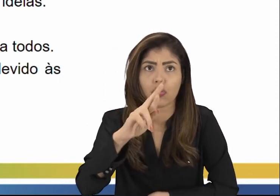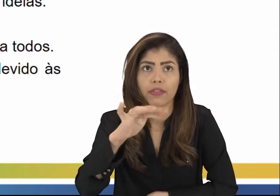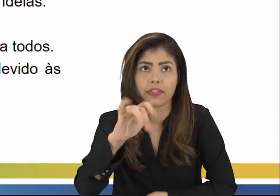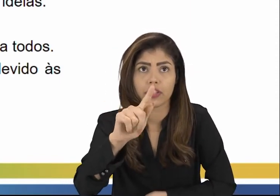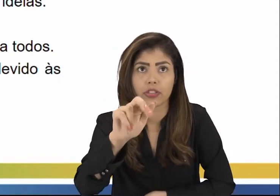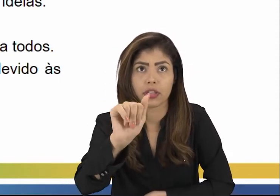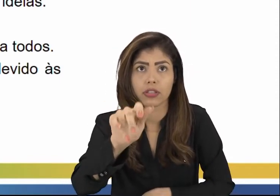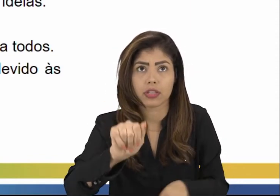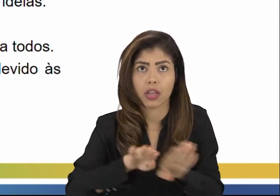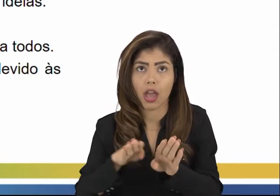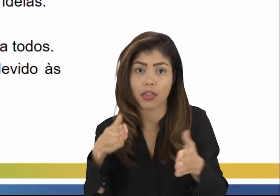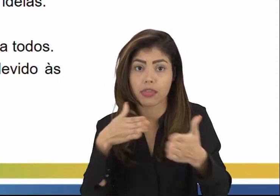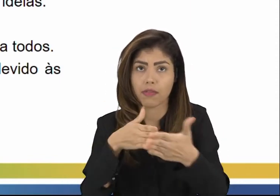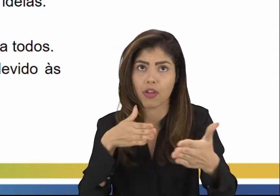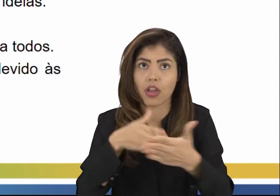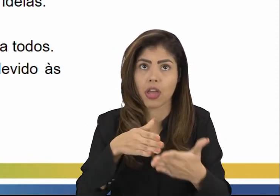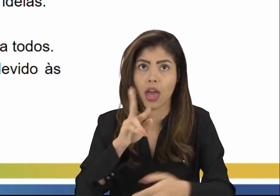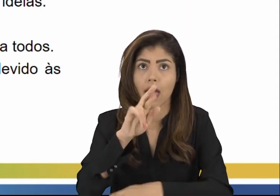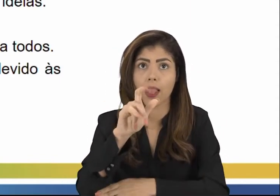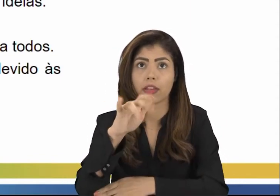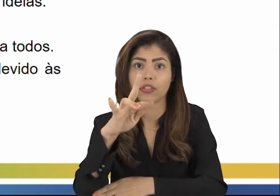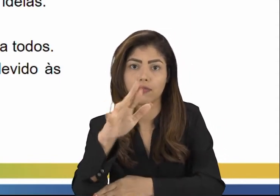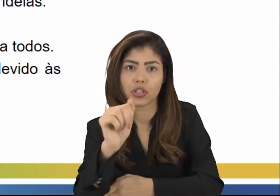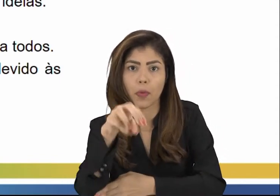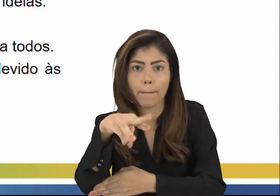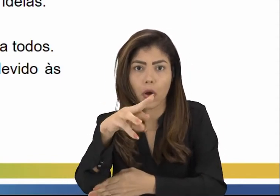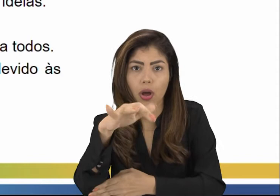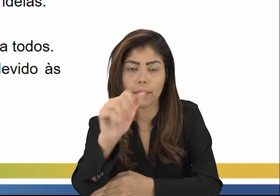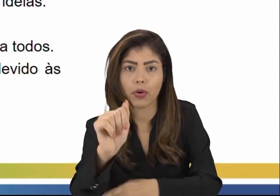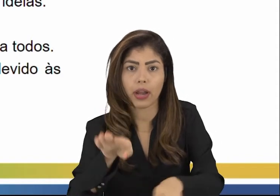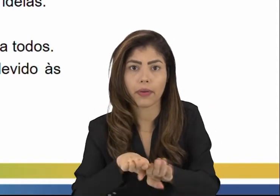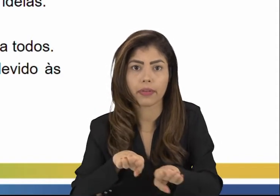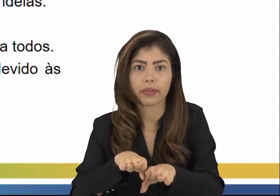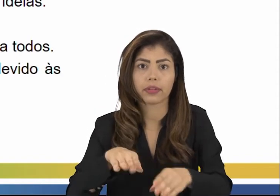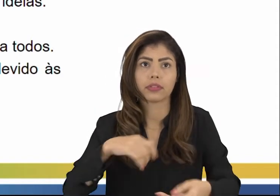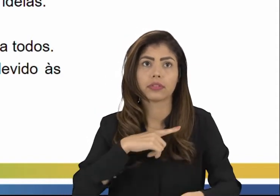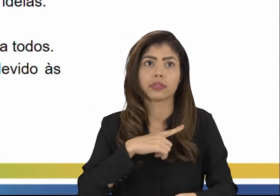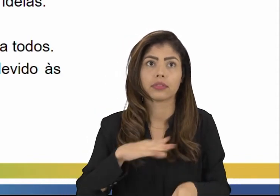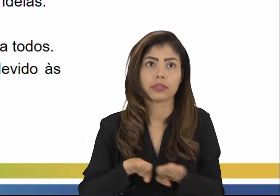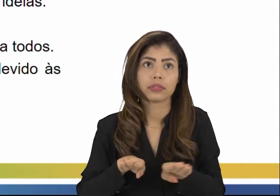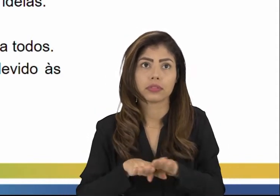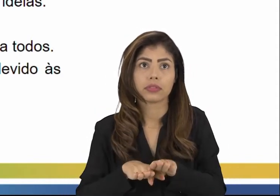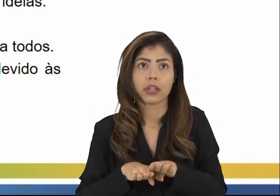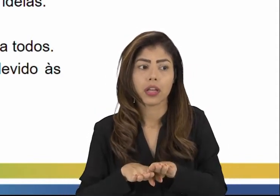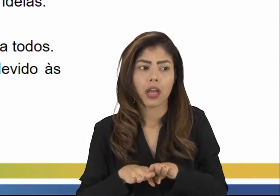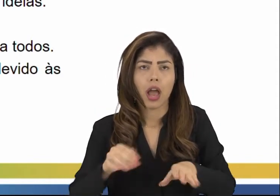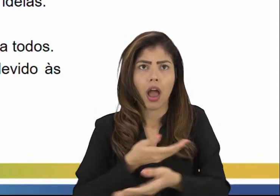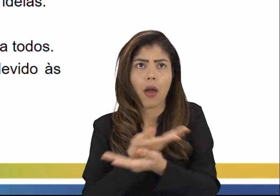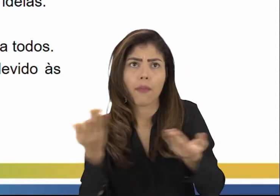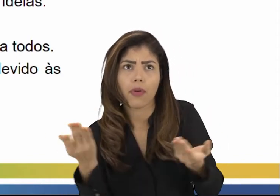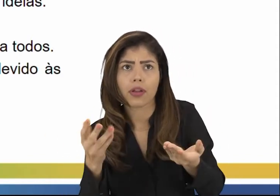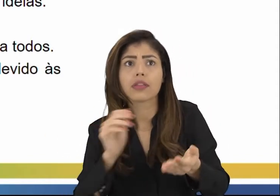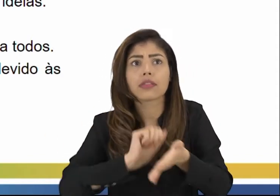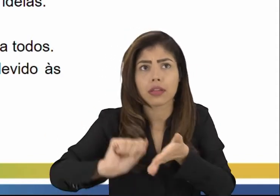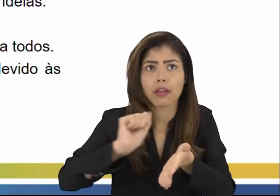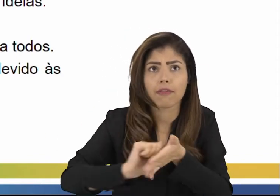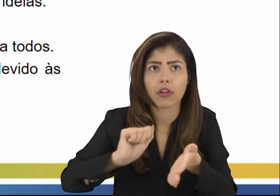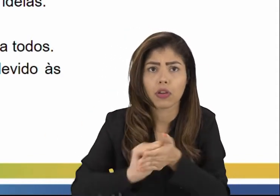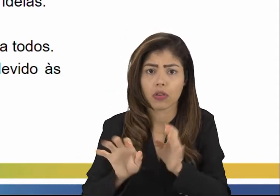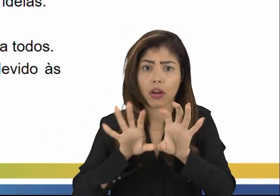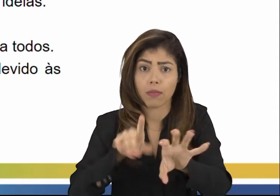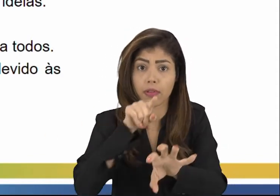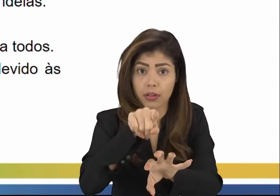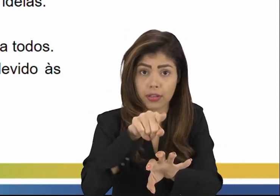defendendo relativismo moral. Como nós falamos, a primeira preocupação, apesar de escrever sobre isso, ele também tinha